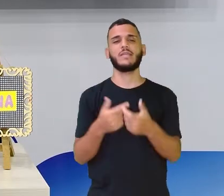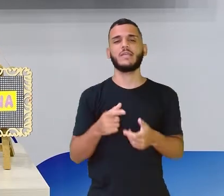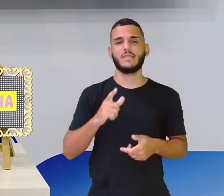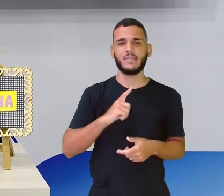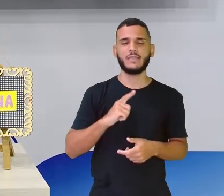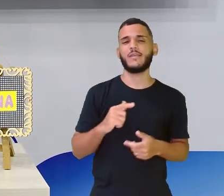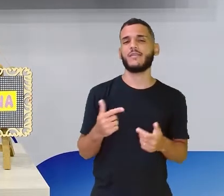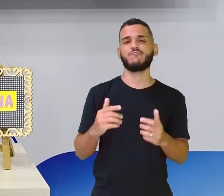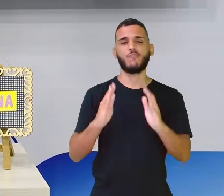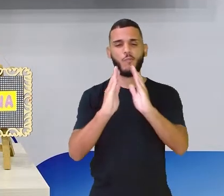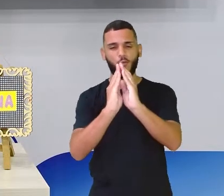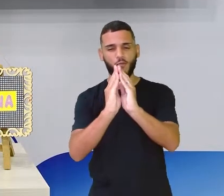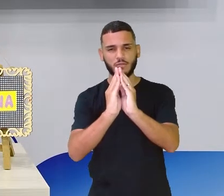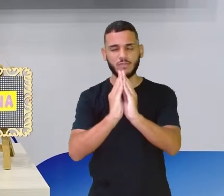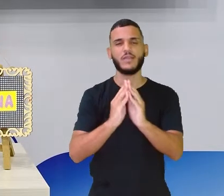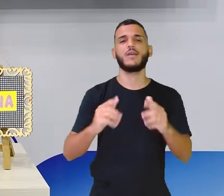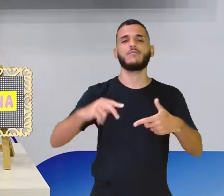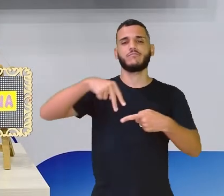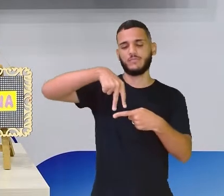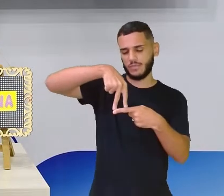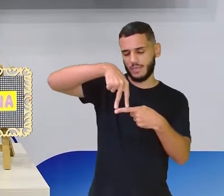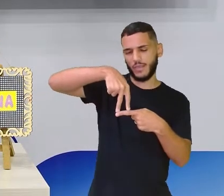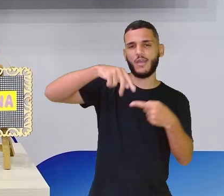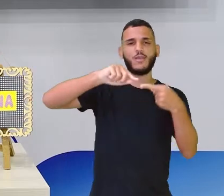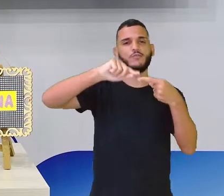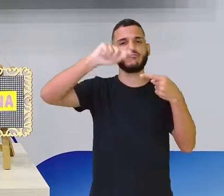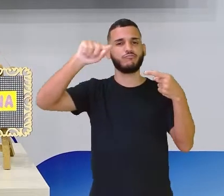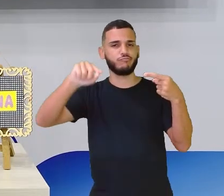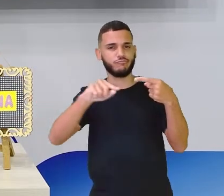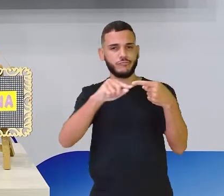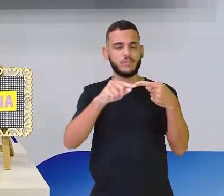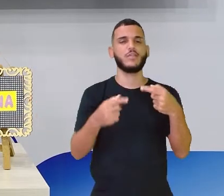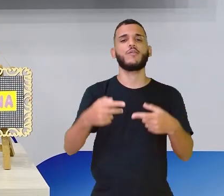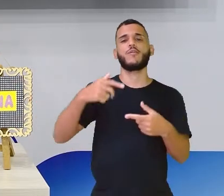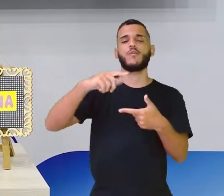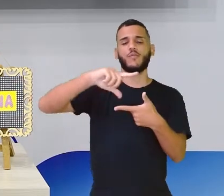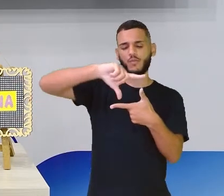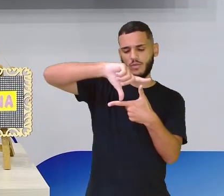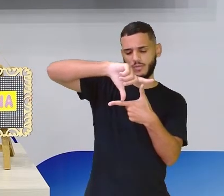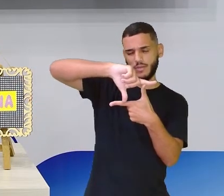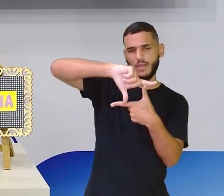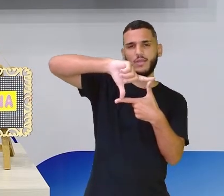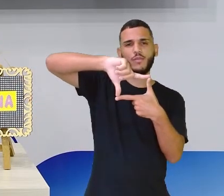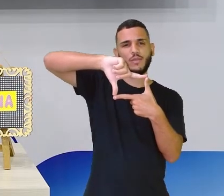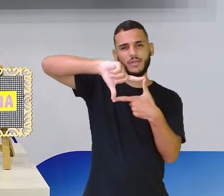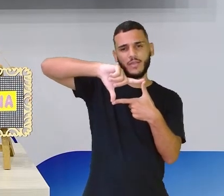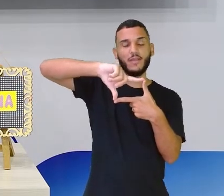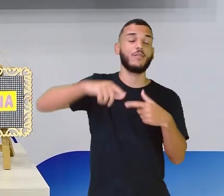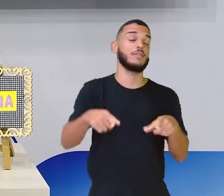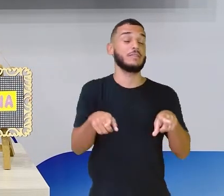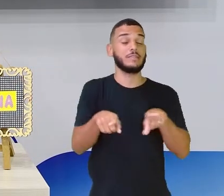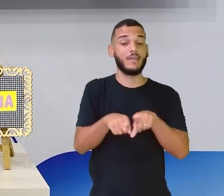losango, triângulo, círculo, quadrado, retângulo. E outra coisa que ele